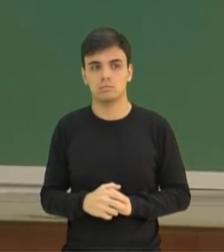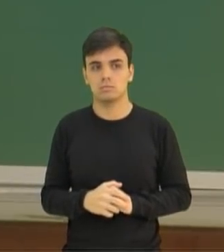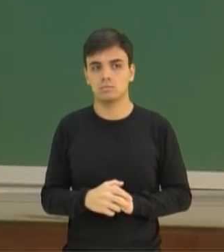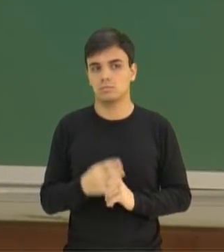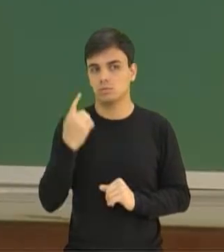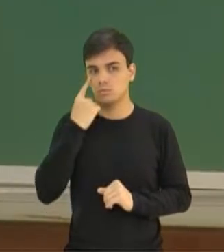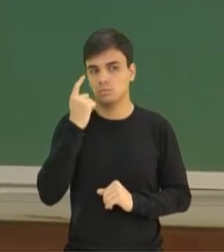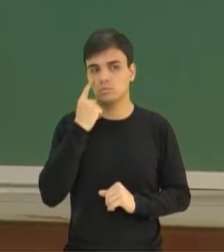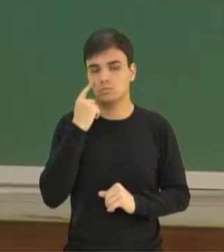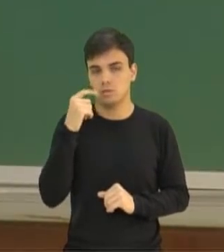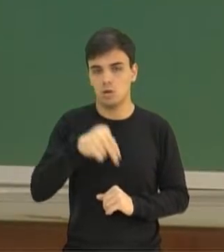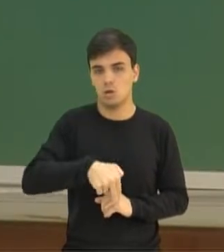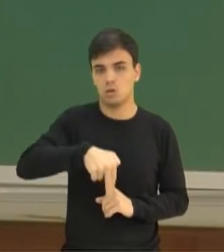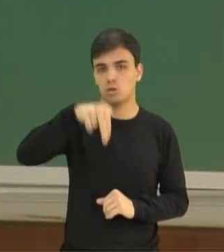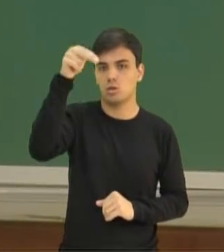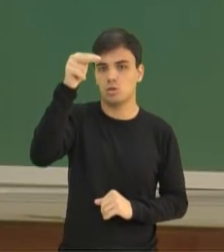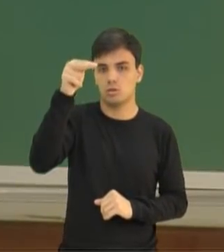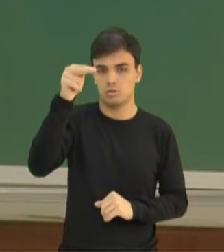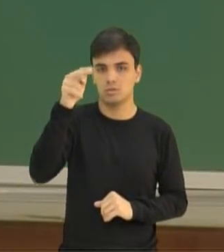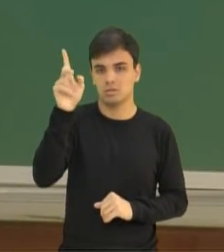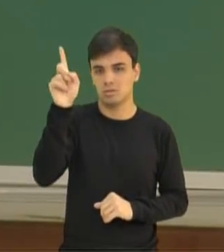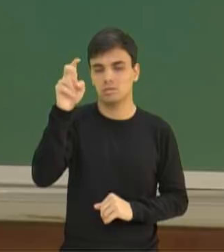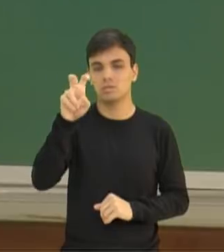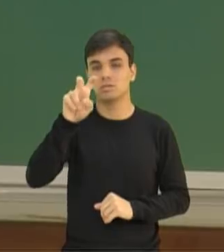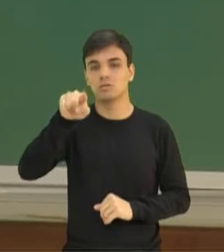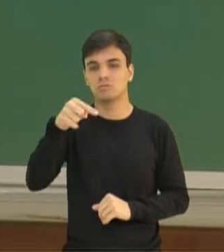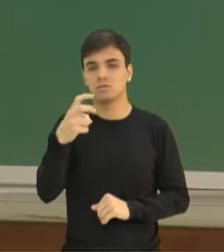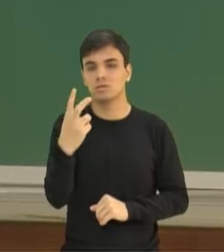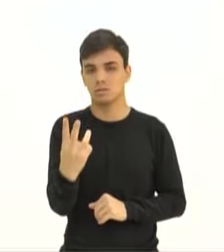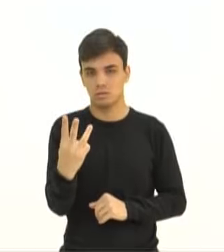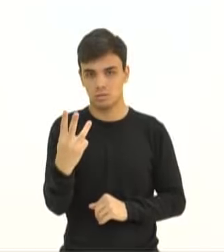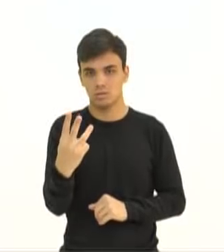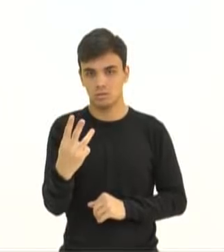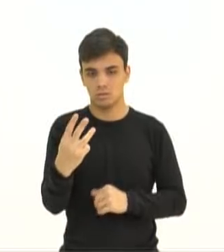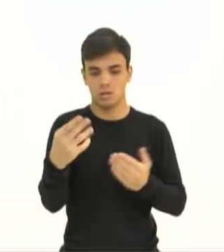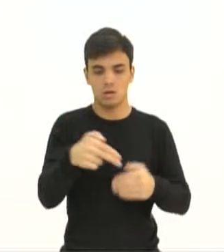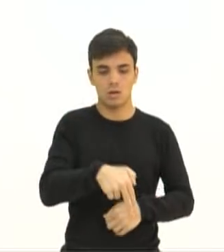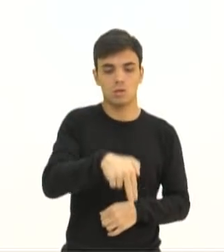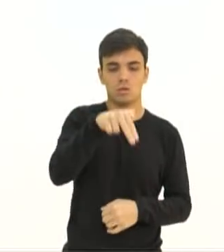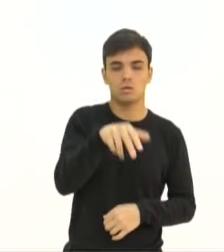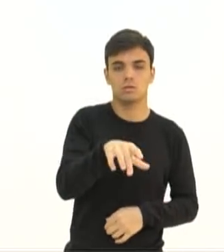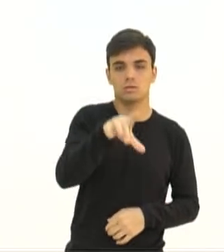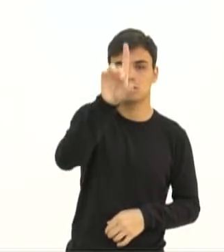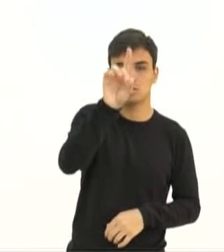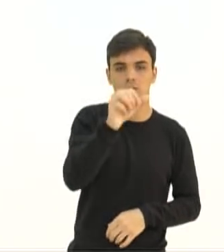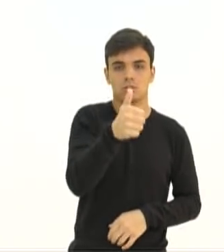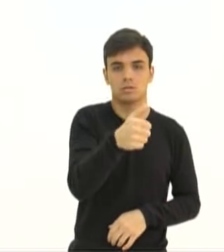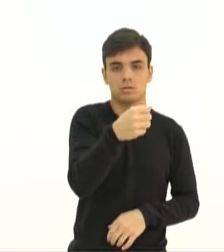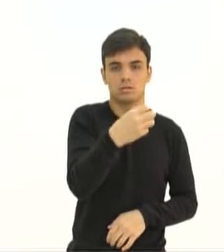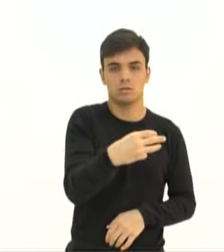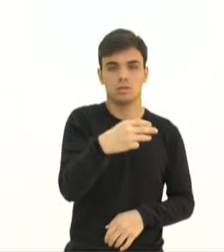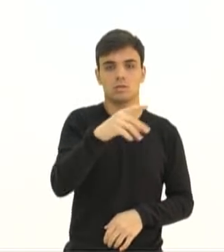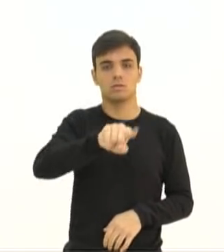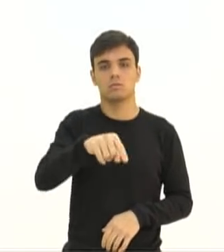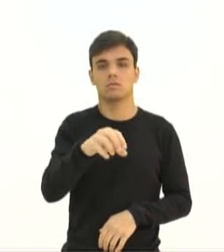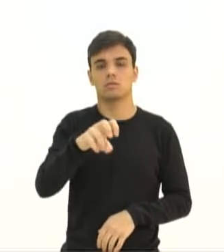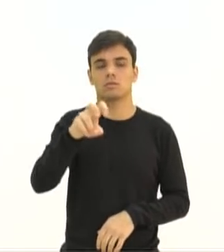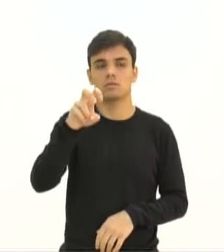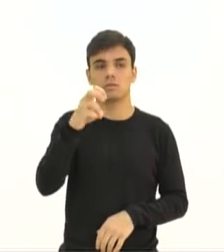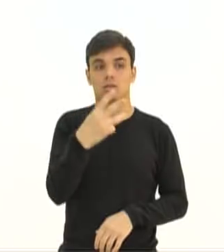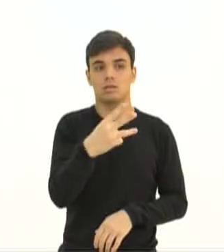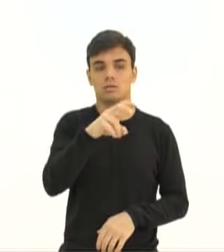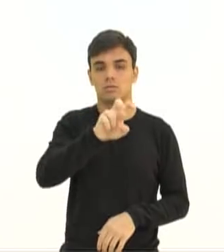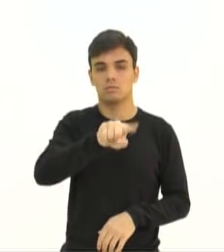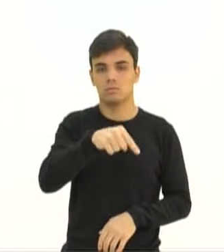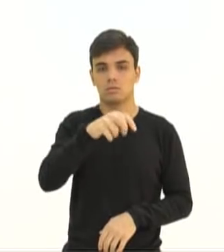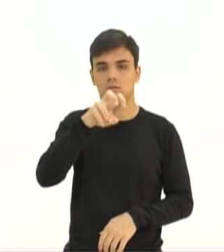Norte, 5,3. Região Nordeste, 13,9. São algumas